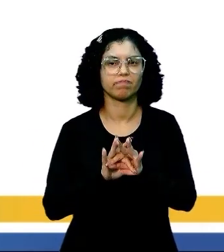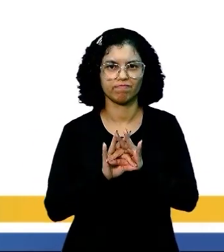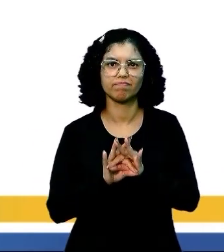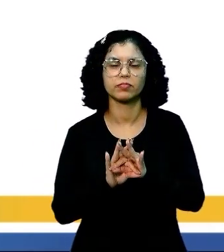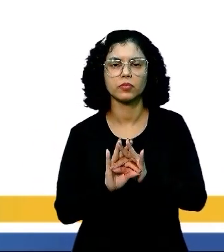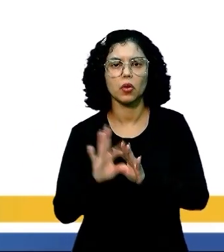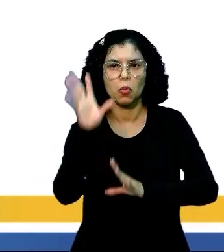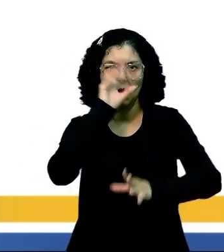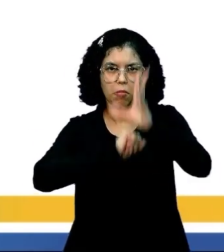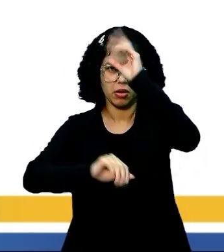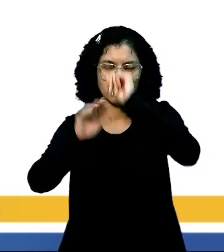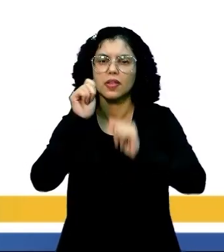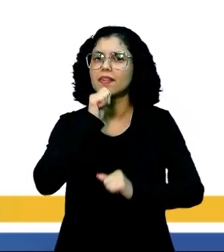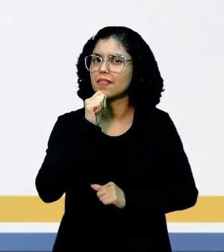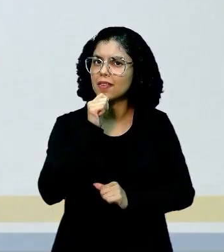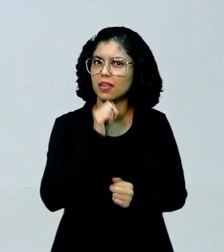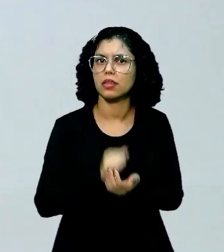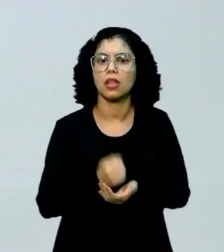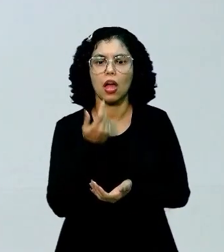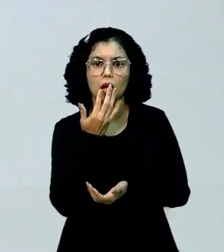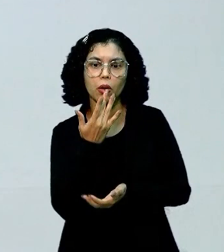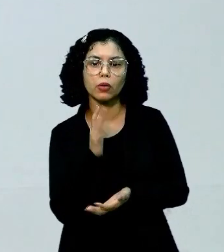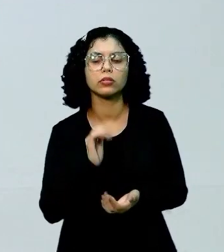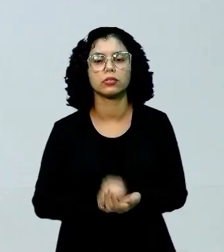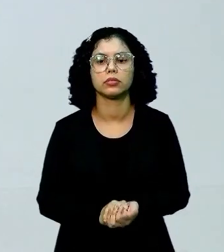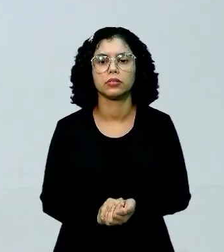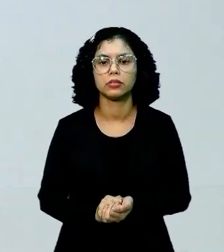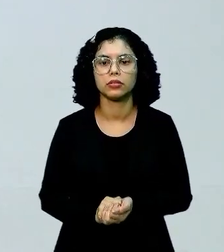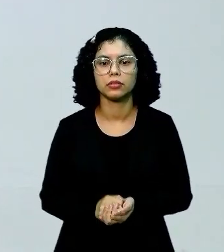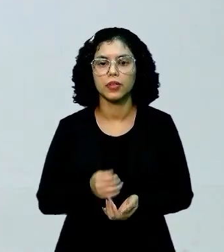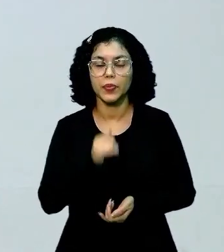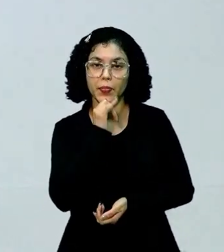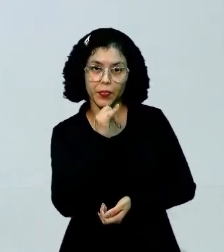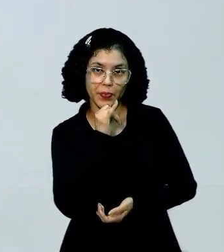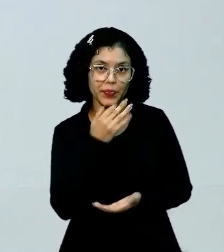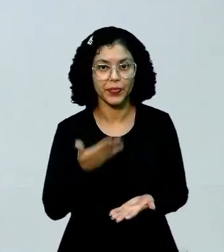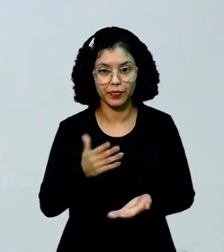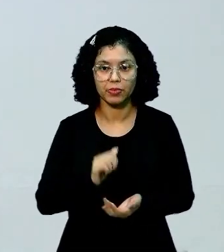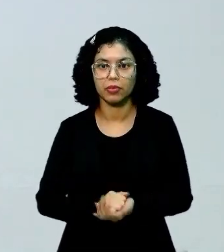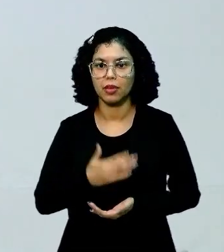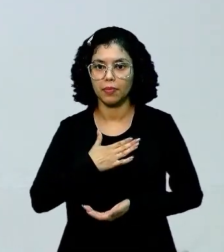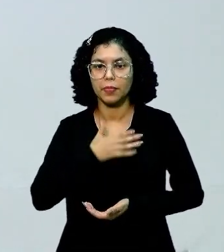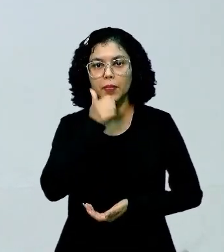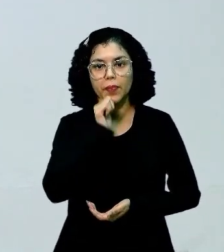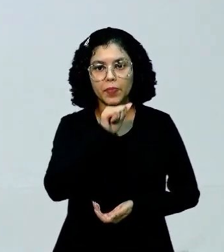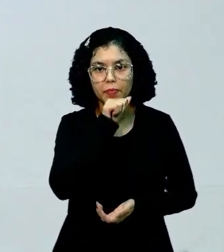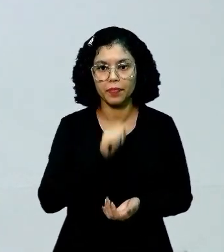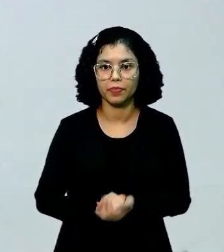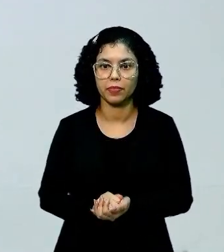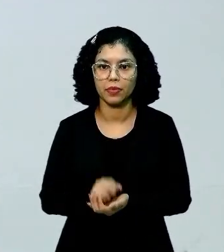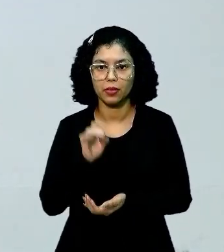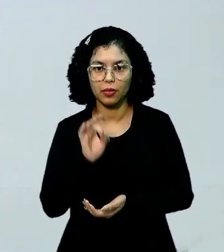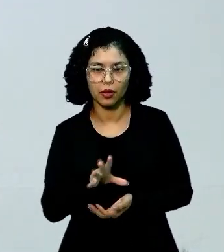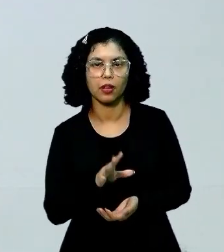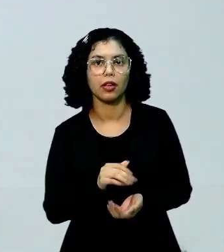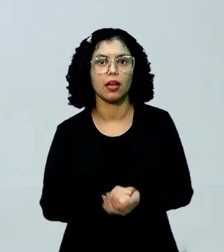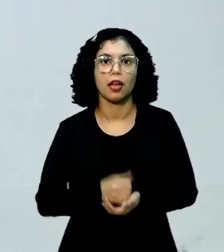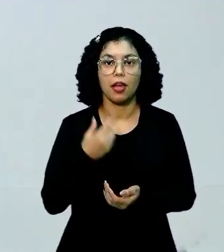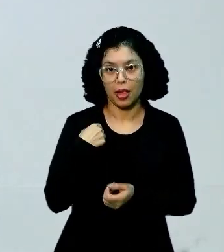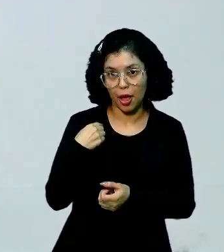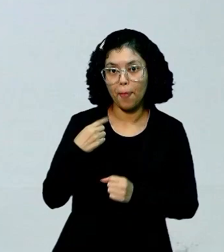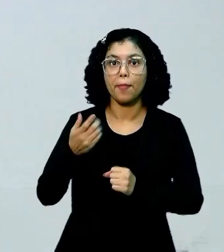o conhecimento à cor do cabelo, né? Minha mãe, por exemplo, quando ela ia ao médico, ela só confiava se o cara tivesse cabeça branca. Se